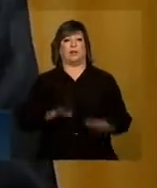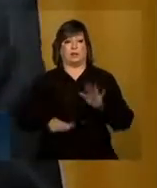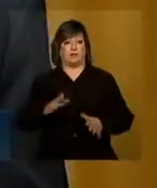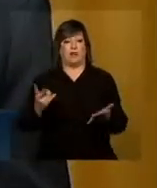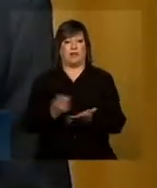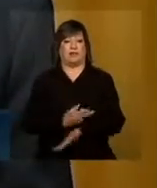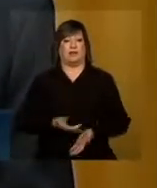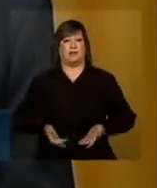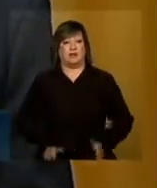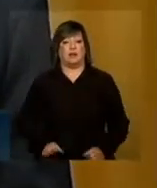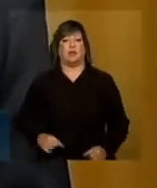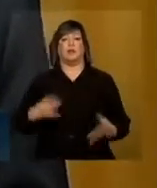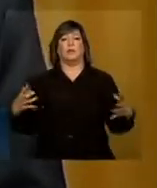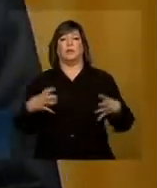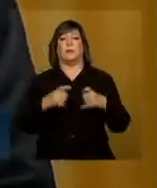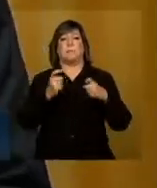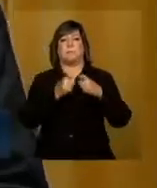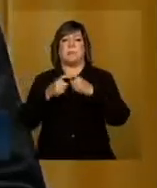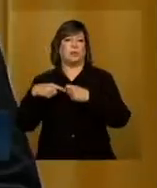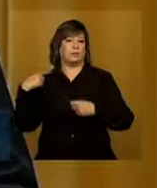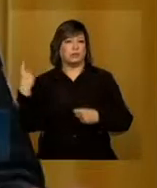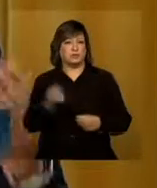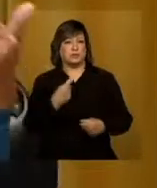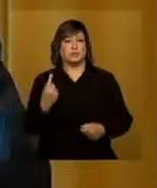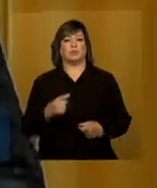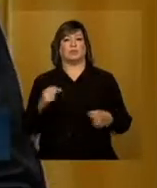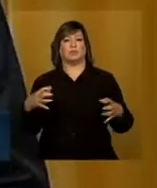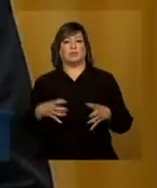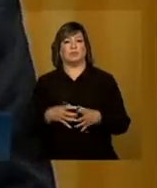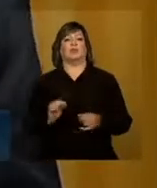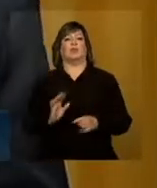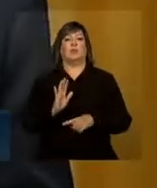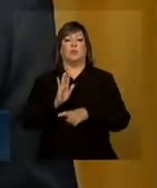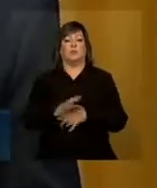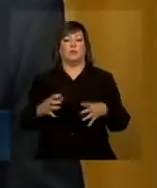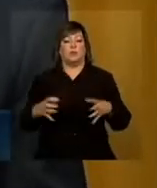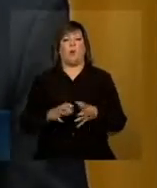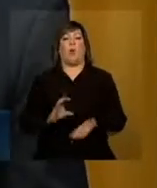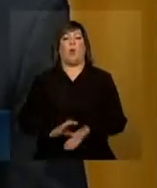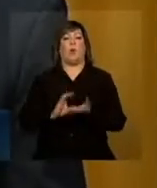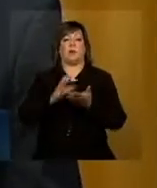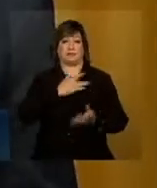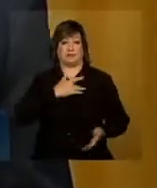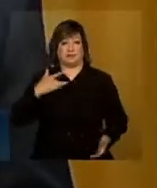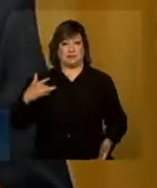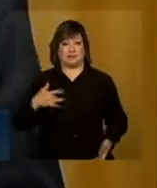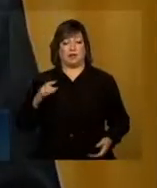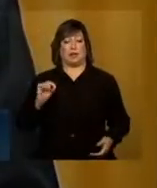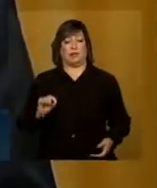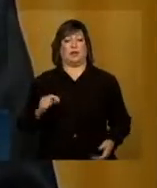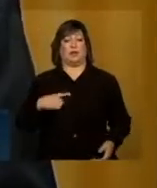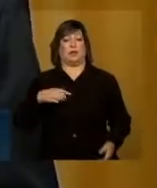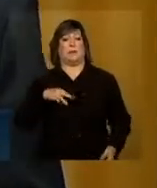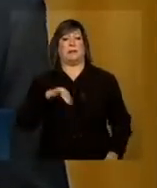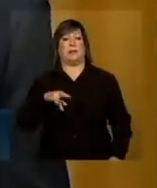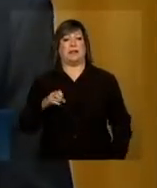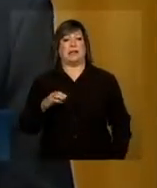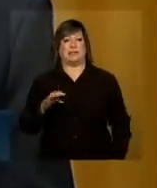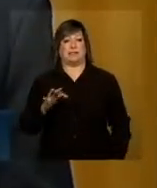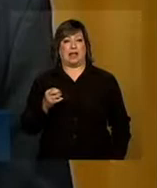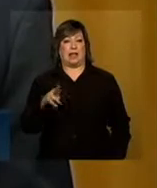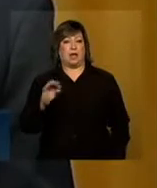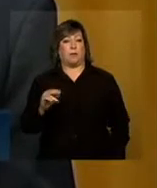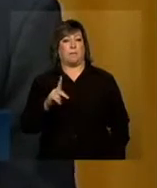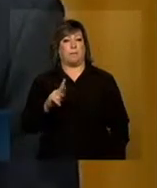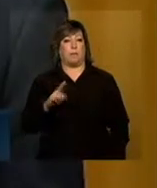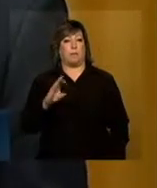com as entidades médicas, com entidades da sociedade civil, mobilizando os conselhos de saúde, o Ministério Público, porque ainda é um problema que